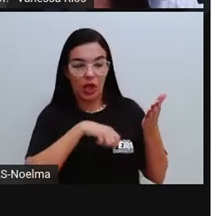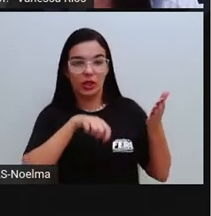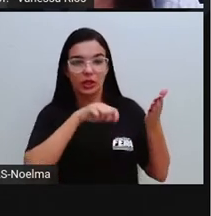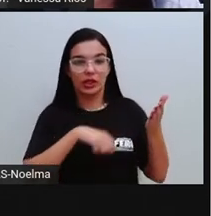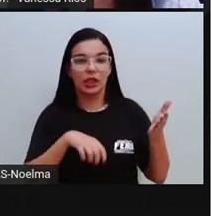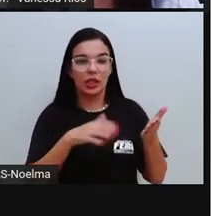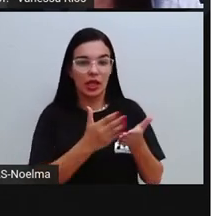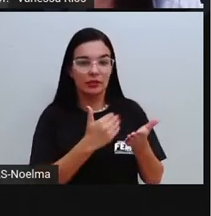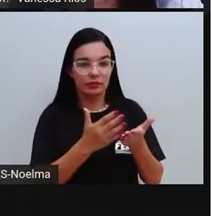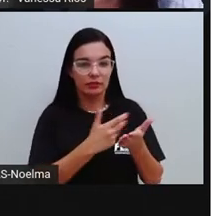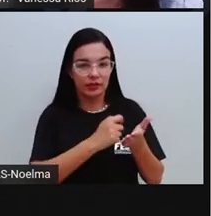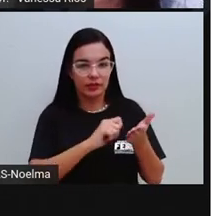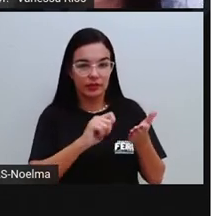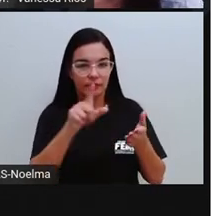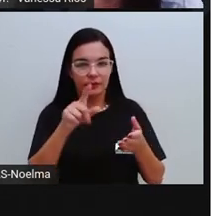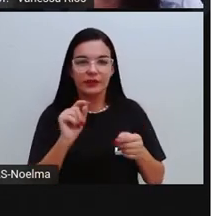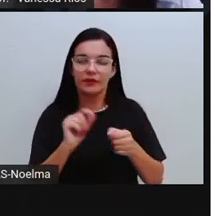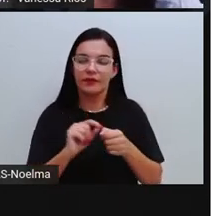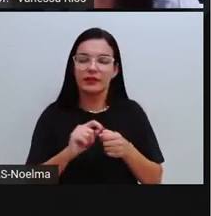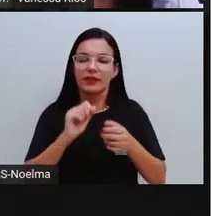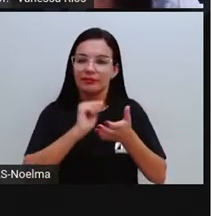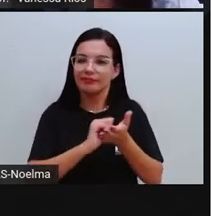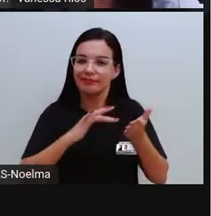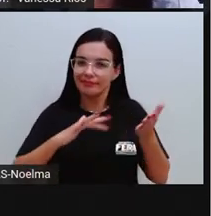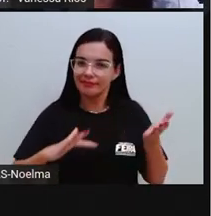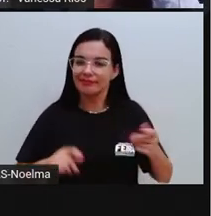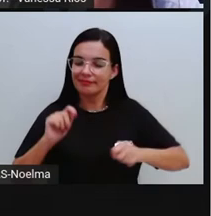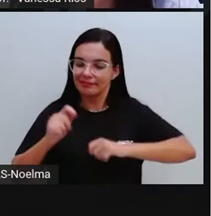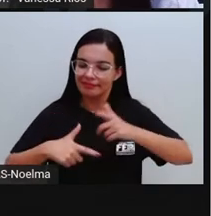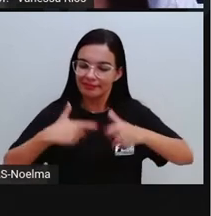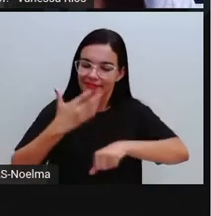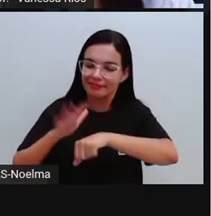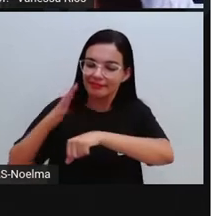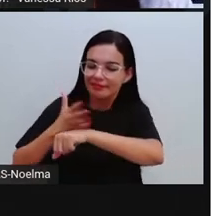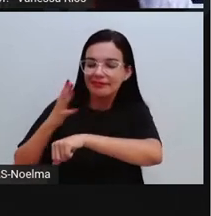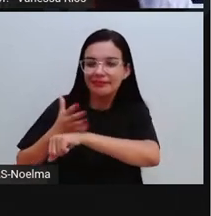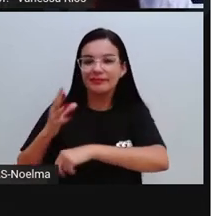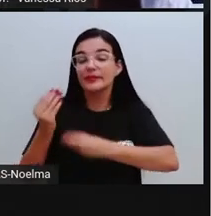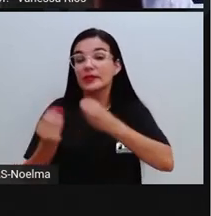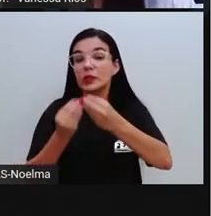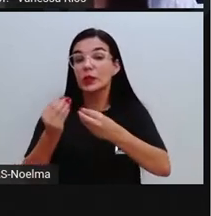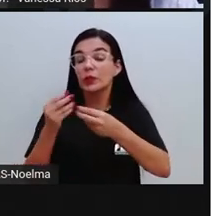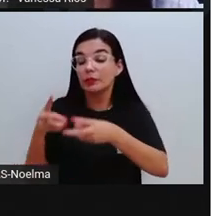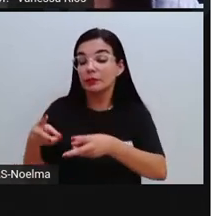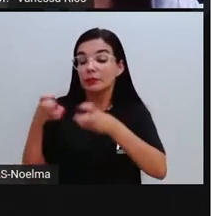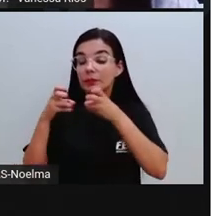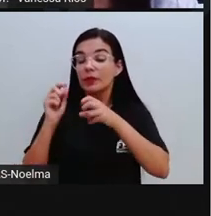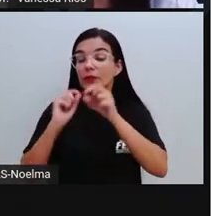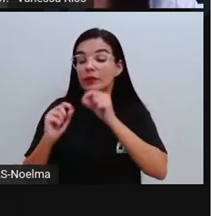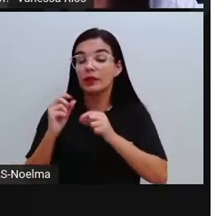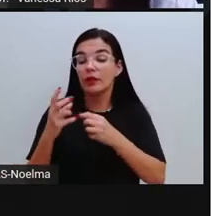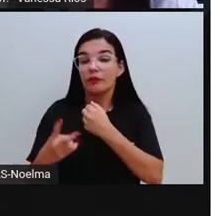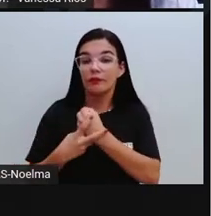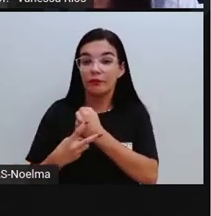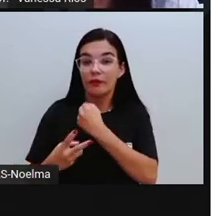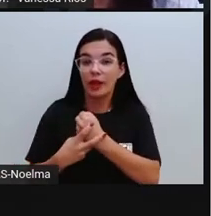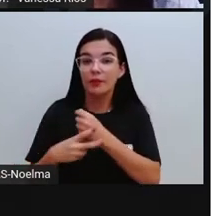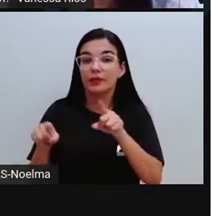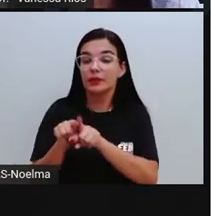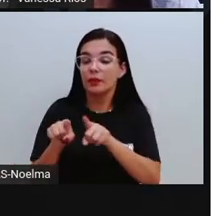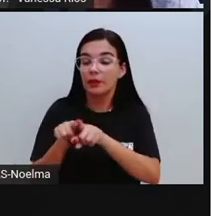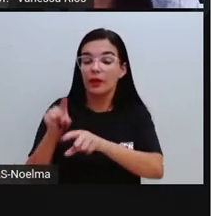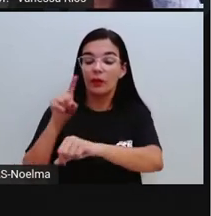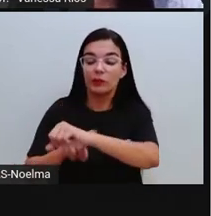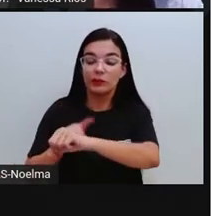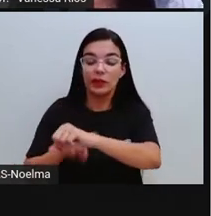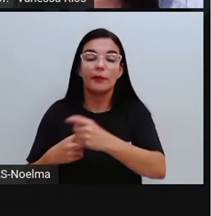frases no caderno para a gente exercitar um pouquinho, treinar um pouquinho a percepção do verbo e também a percepção do tempo